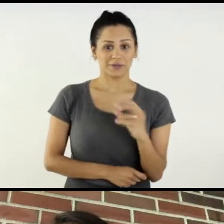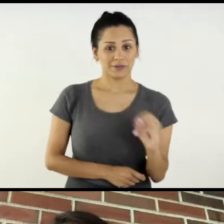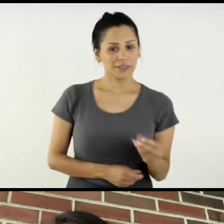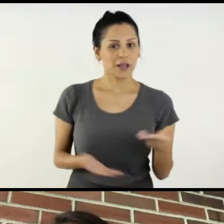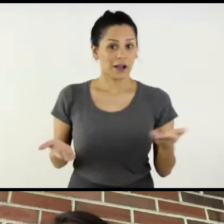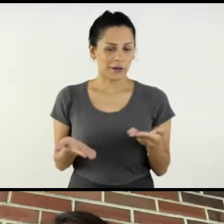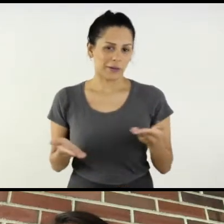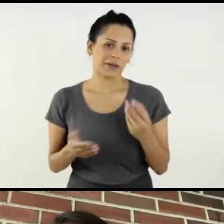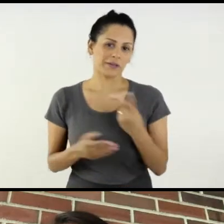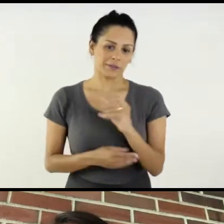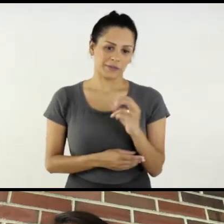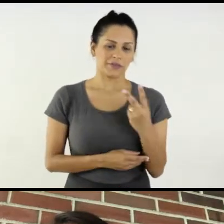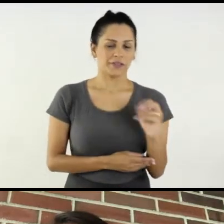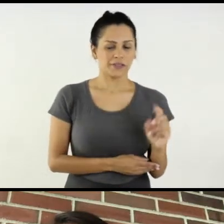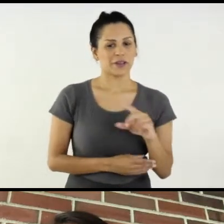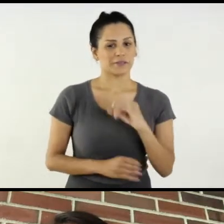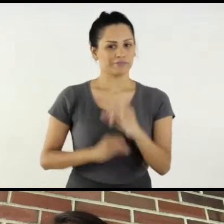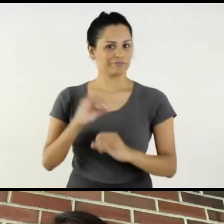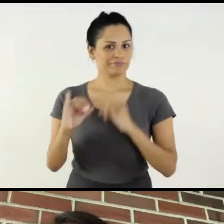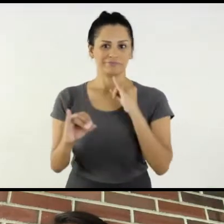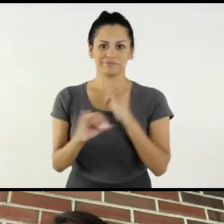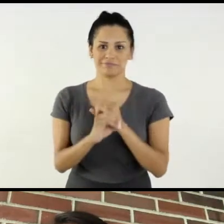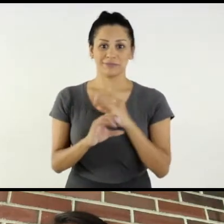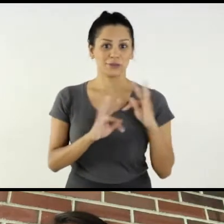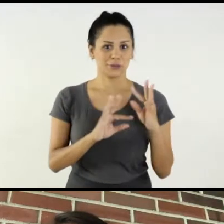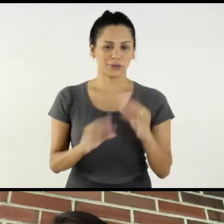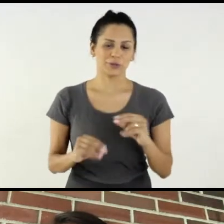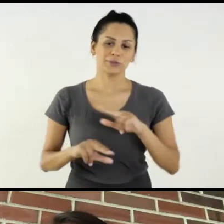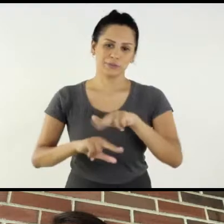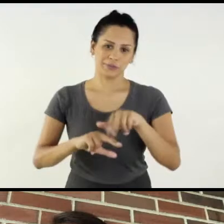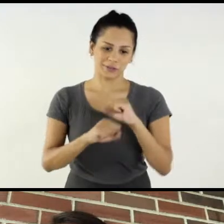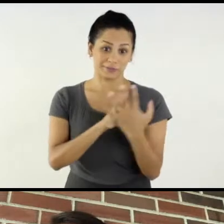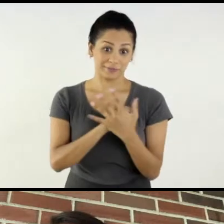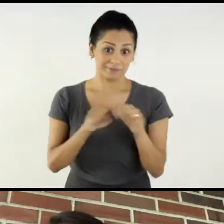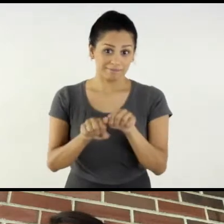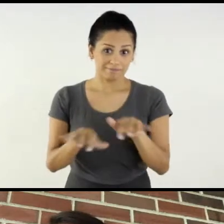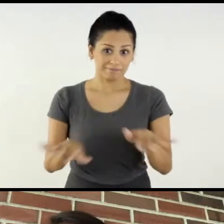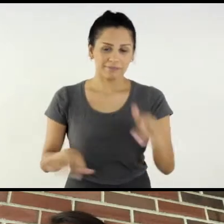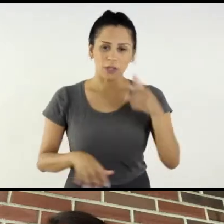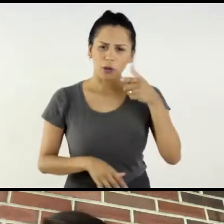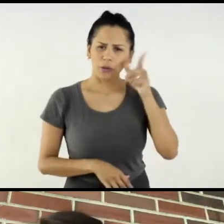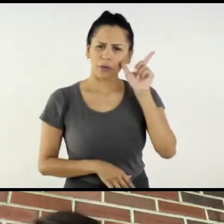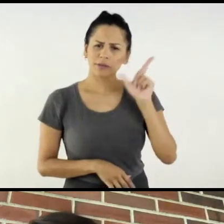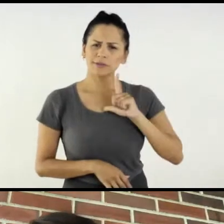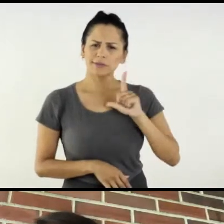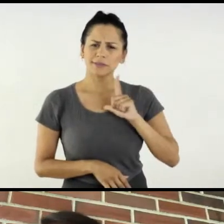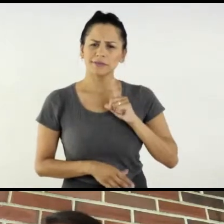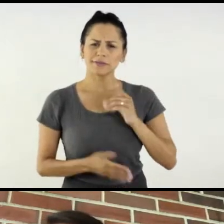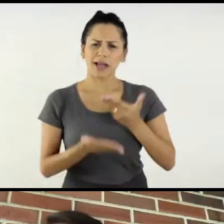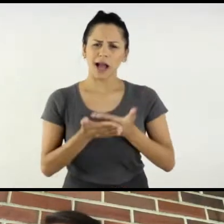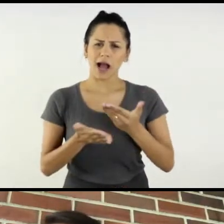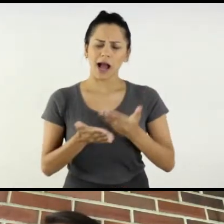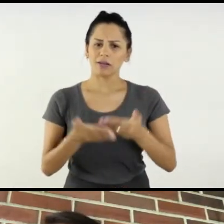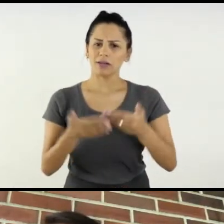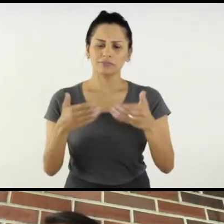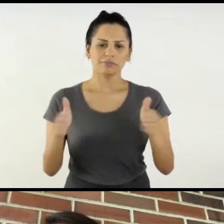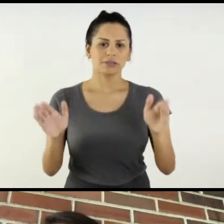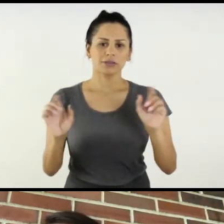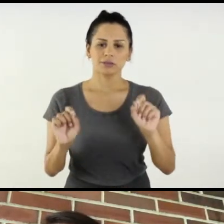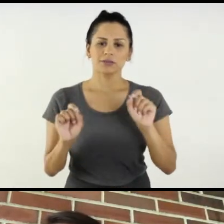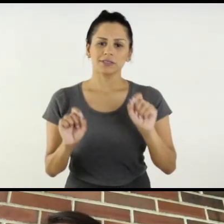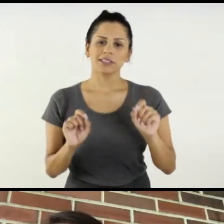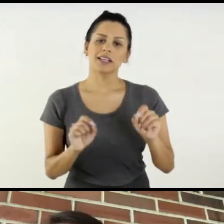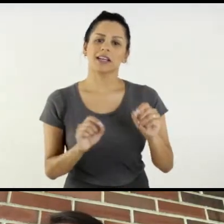pandemia. Ontem a gente viu, na abertura do festival, uma aula aberta com a historiadora Lilia Schwartz e uma conversa entre a artista